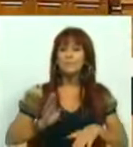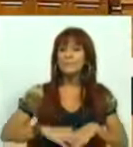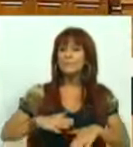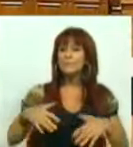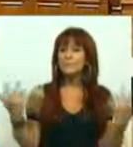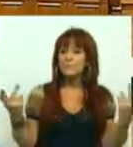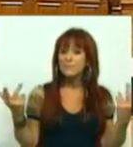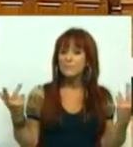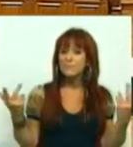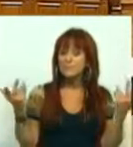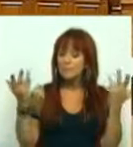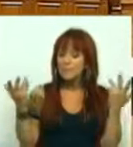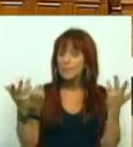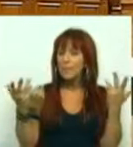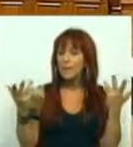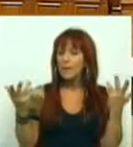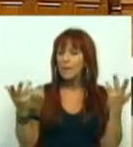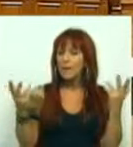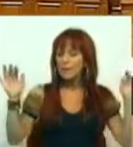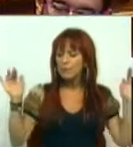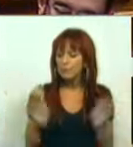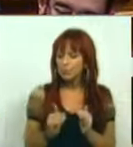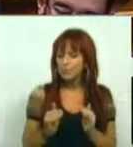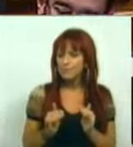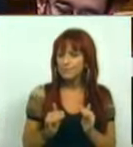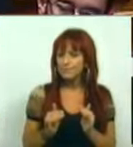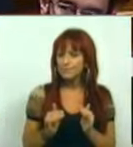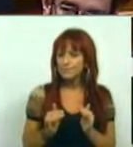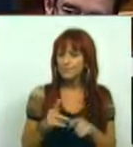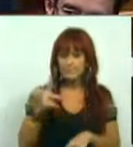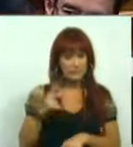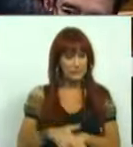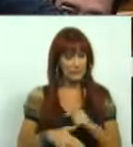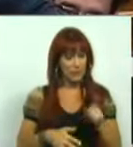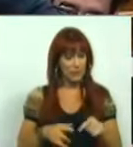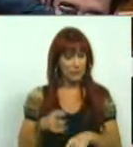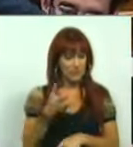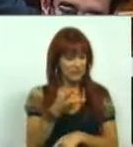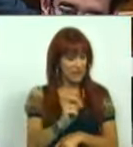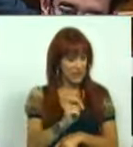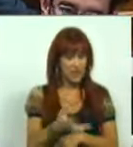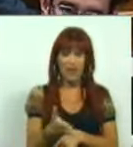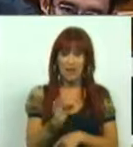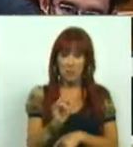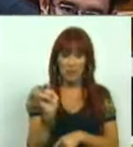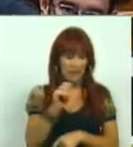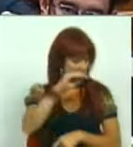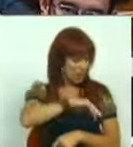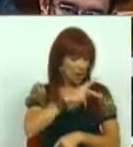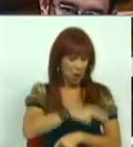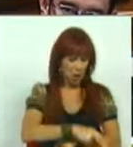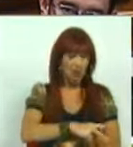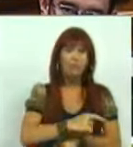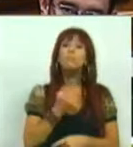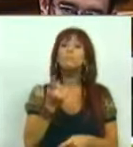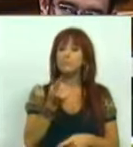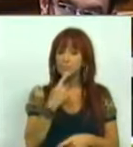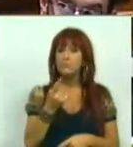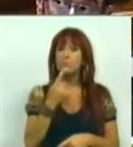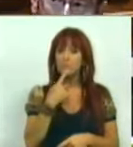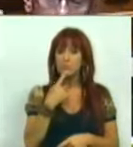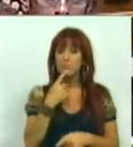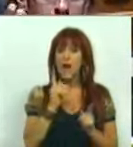Porque esta redução, este corte do 13º, 14º mês,